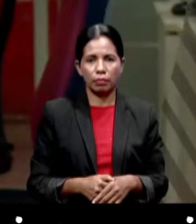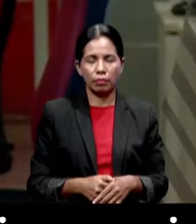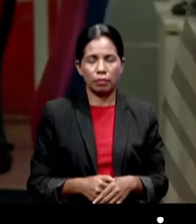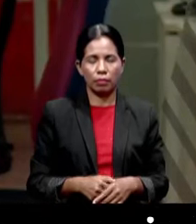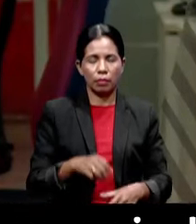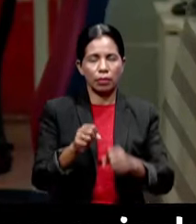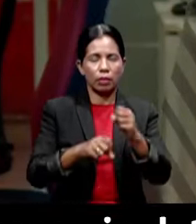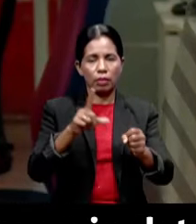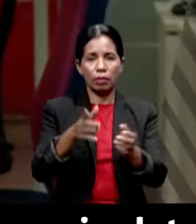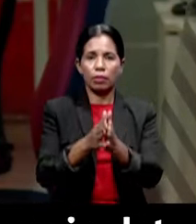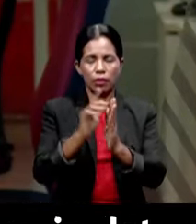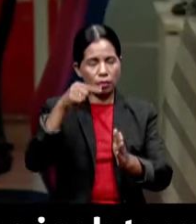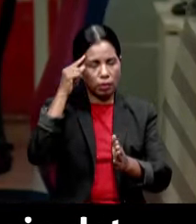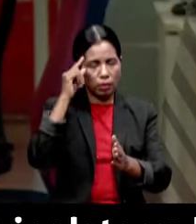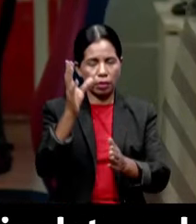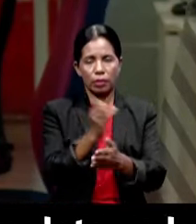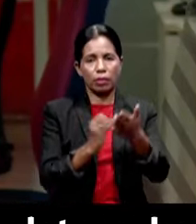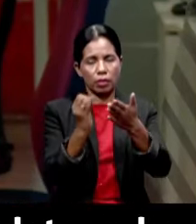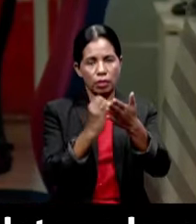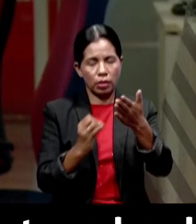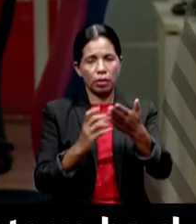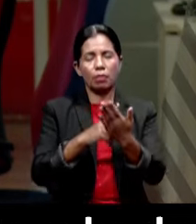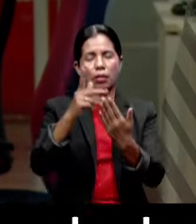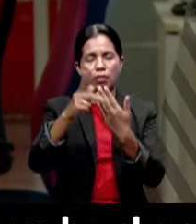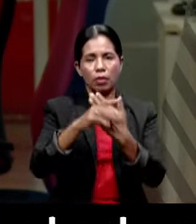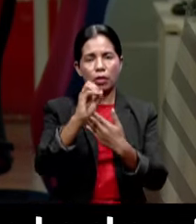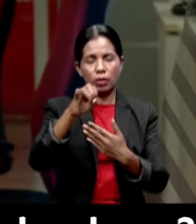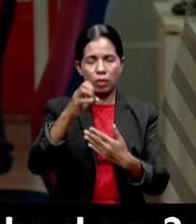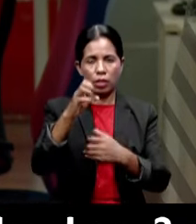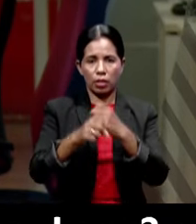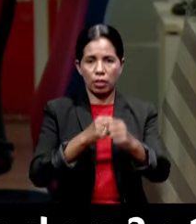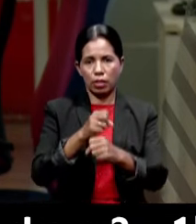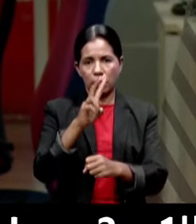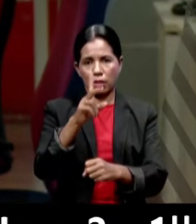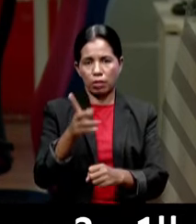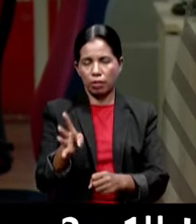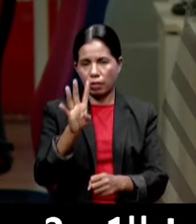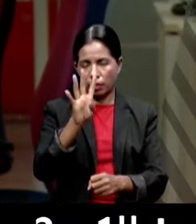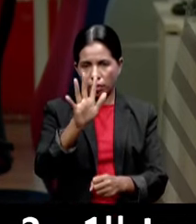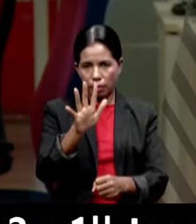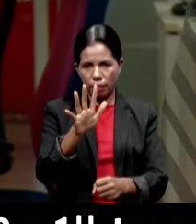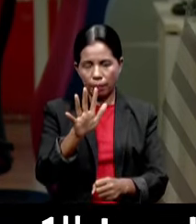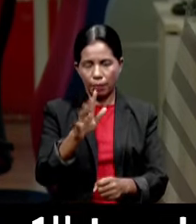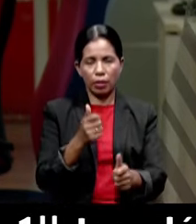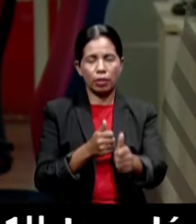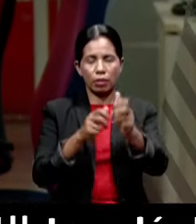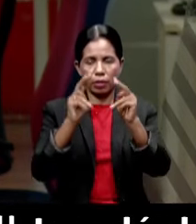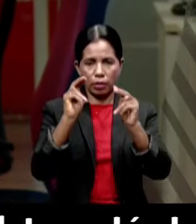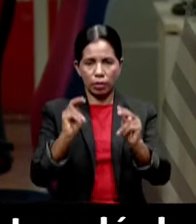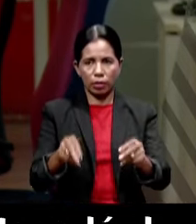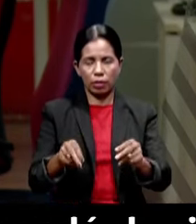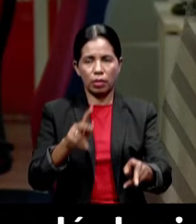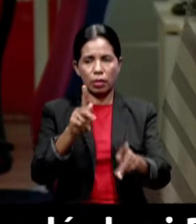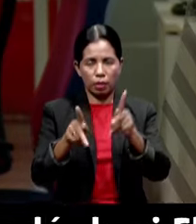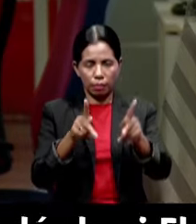Sociedade civil russo governo ato desenha programa e orçamento será ajustado tina reunir no resto em Lima, tuir necessidade